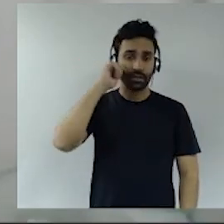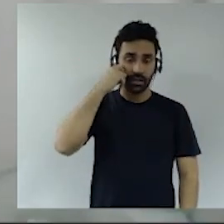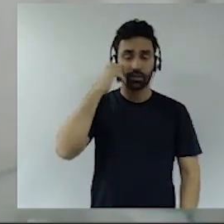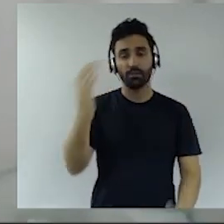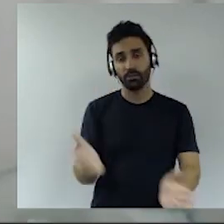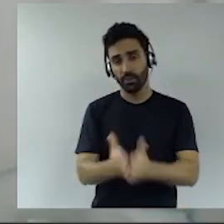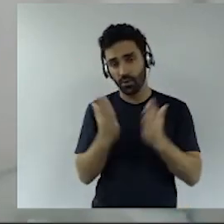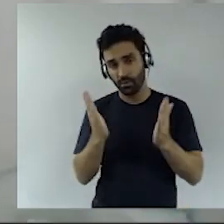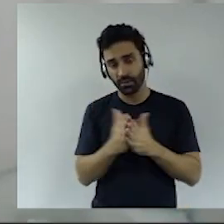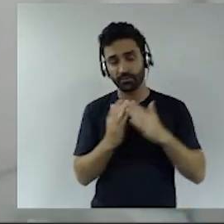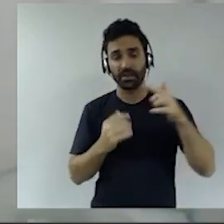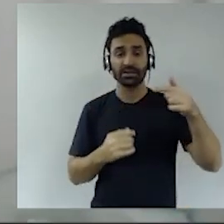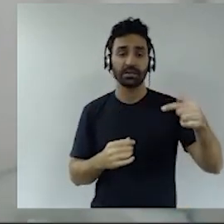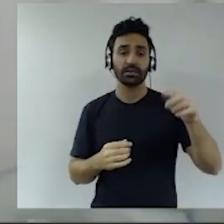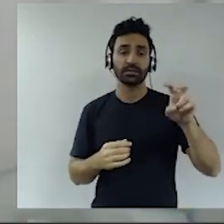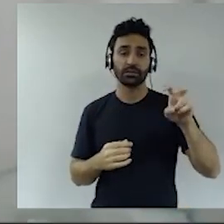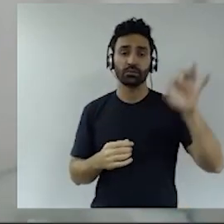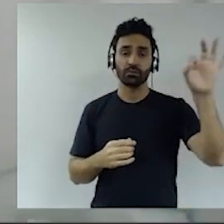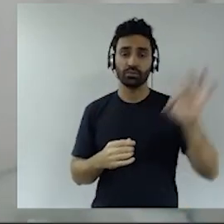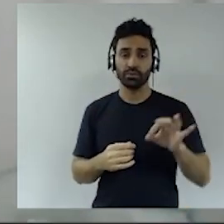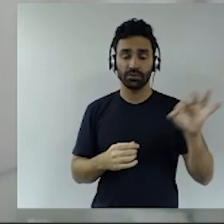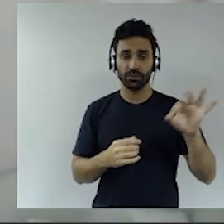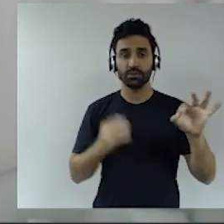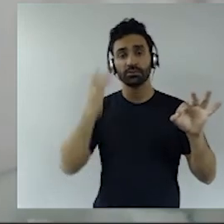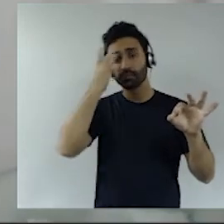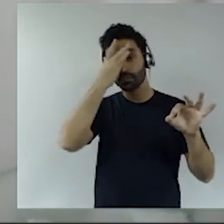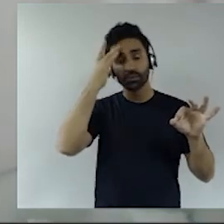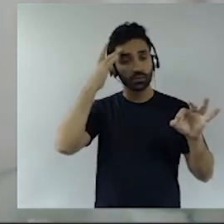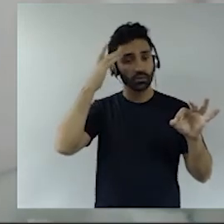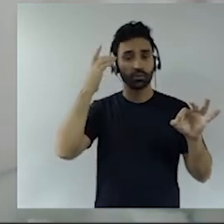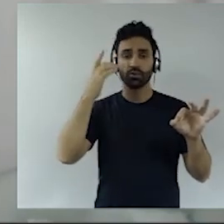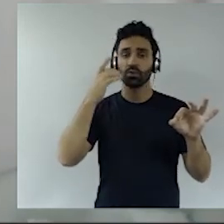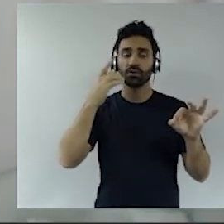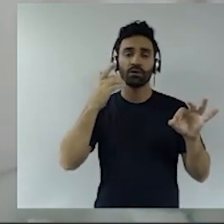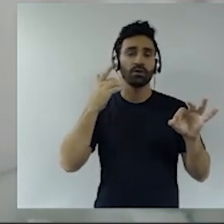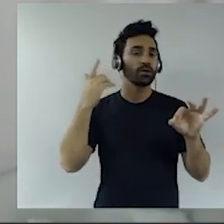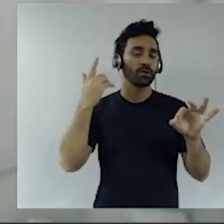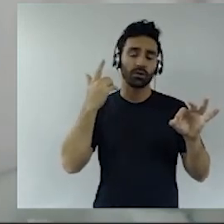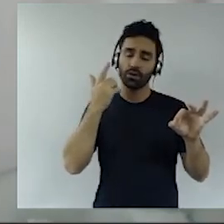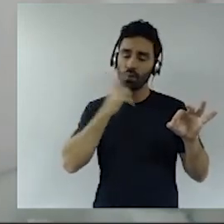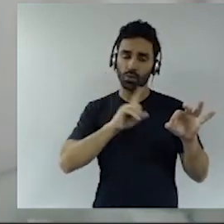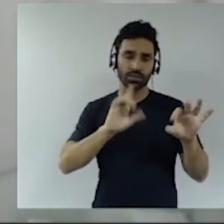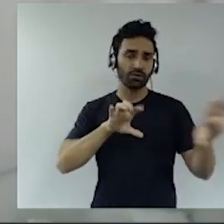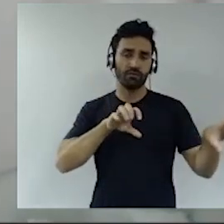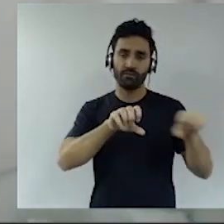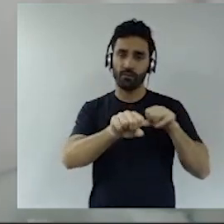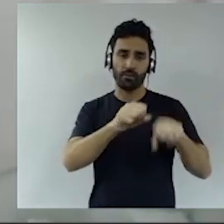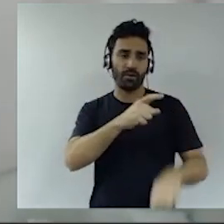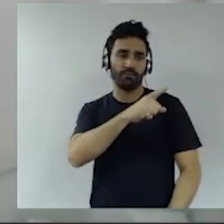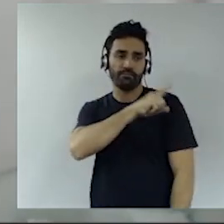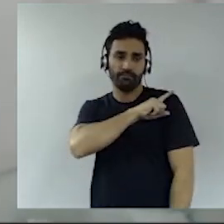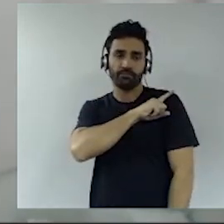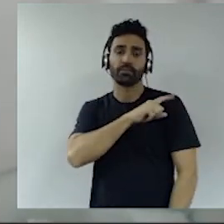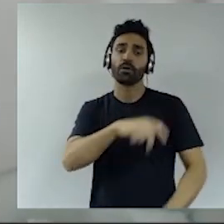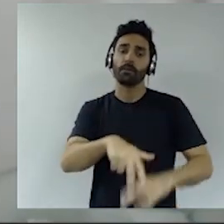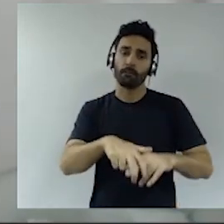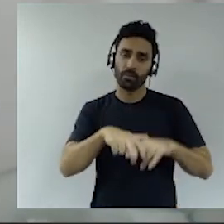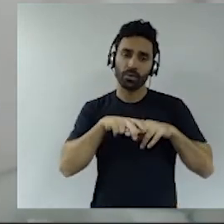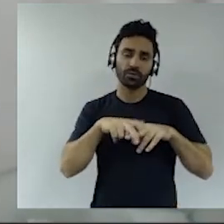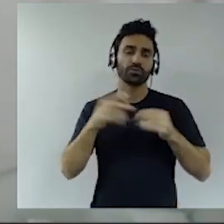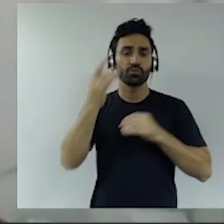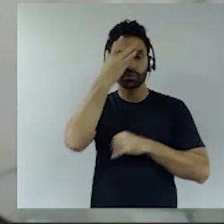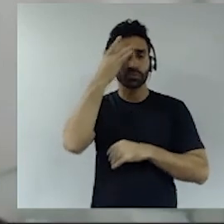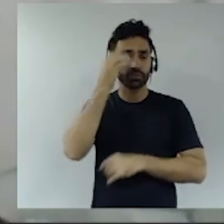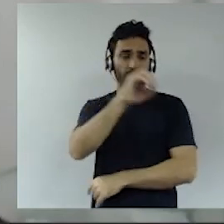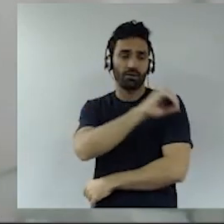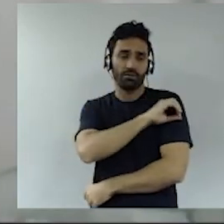E 75% de pessoas que não concluíram o ensino fundamental. Portanto, muitos